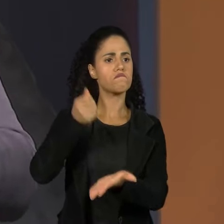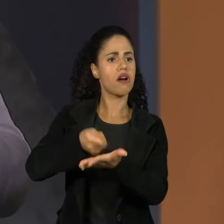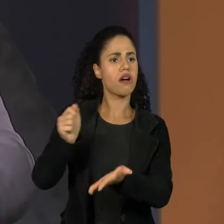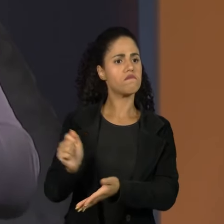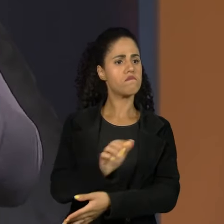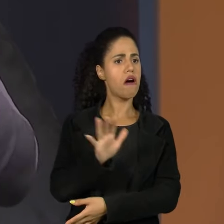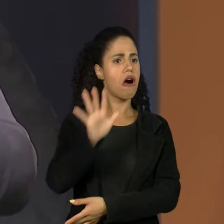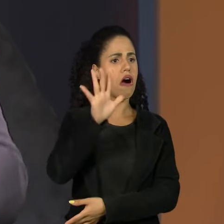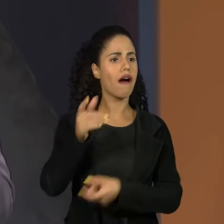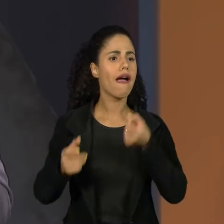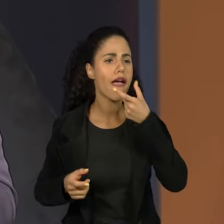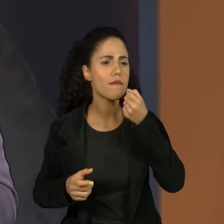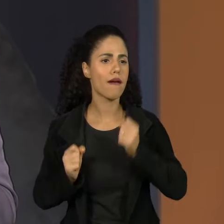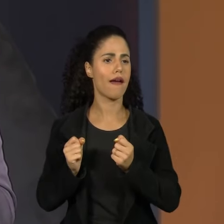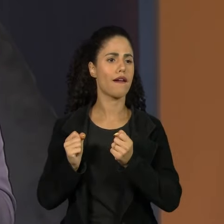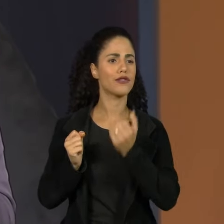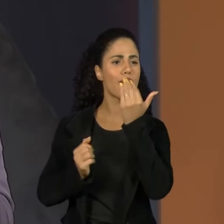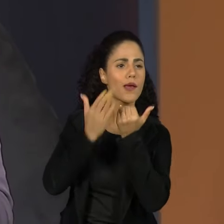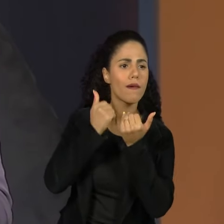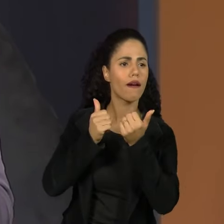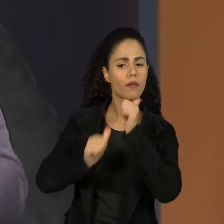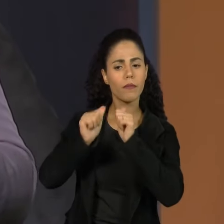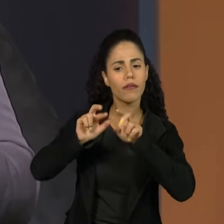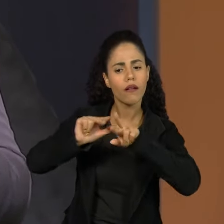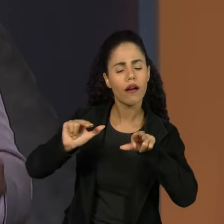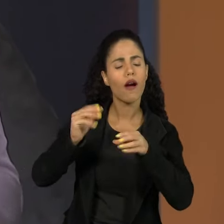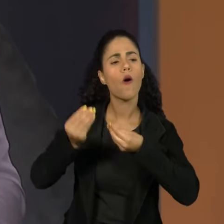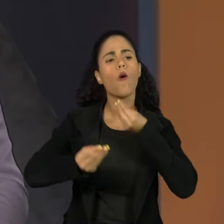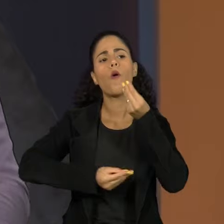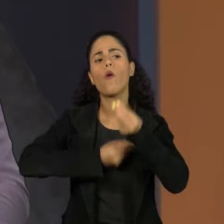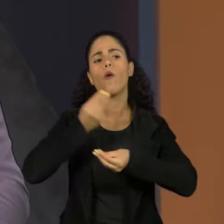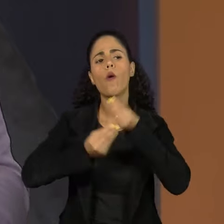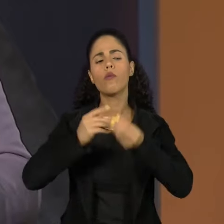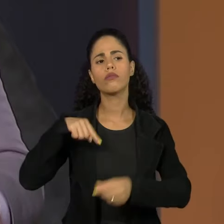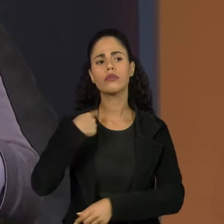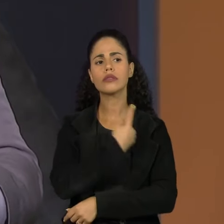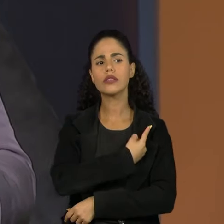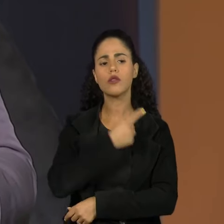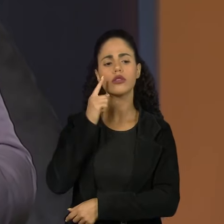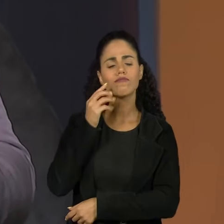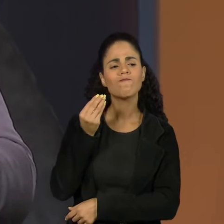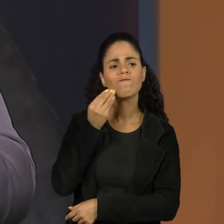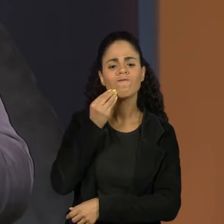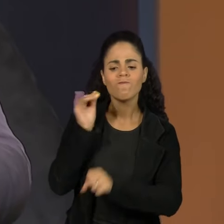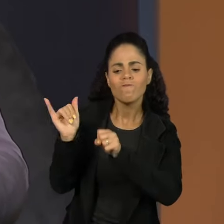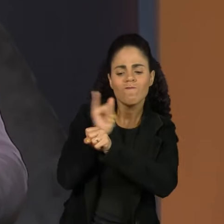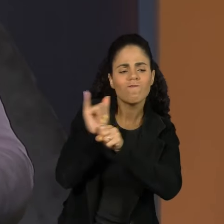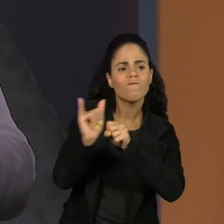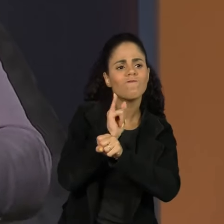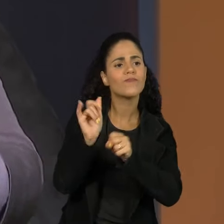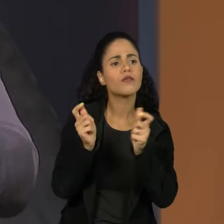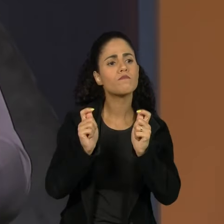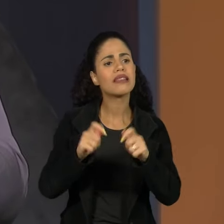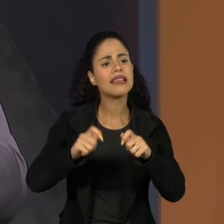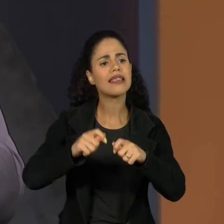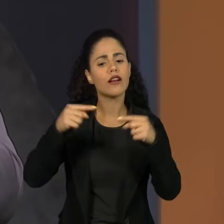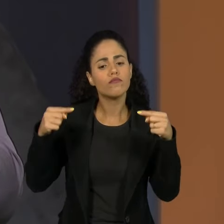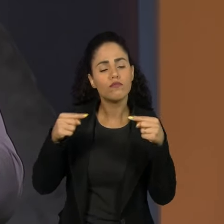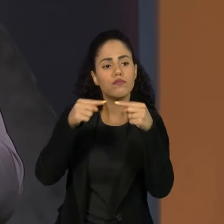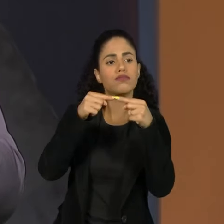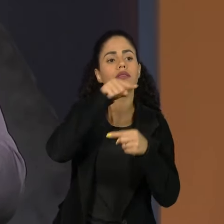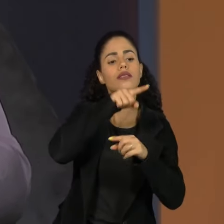Dos remédios, dos alimentos ou coisas que tais. Como é que a gente pode conciliar e pode permitir que essas conquistas